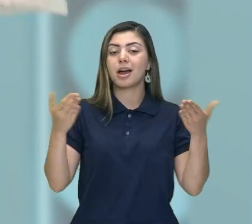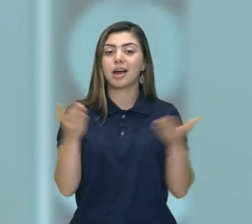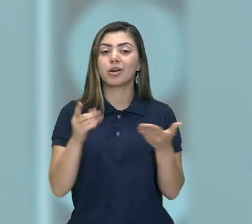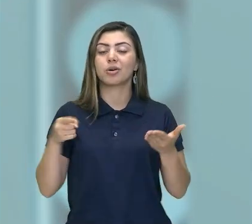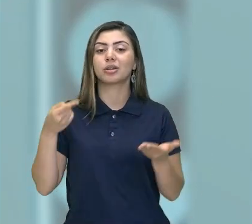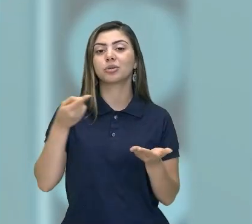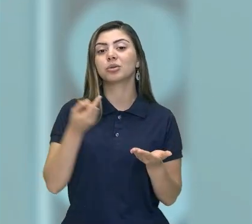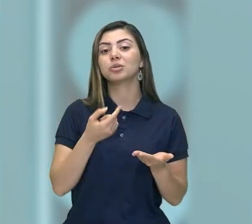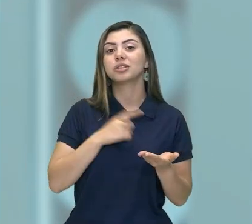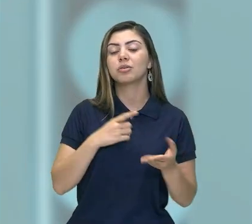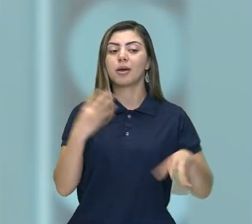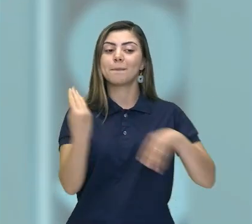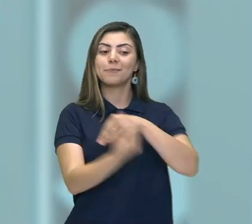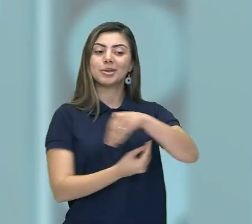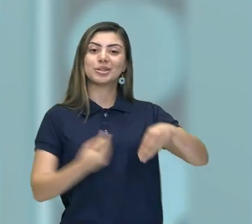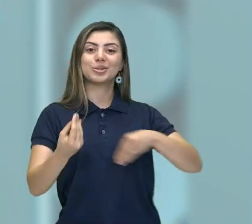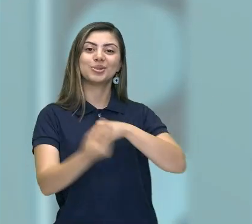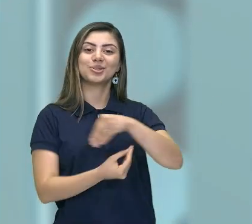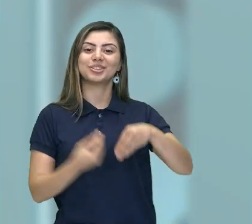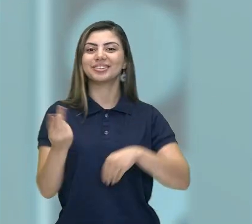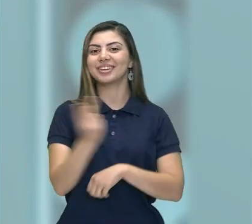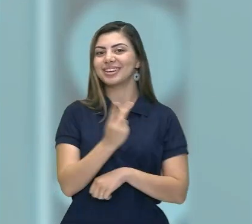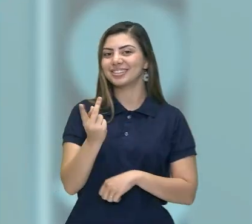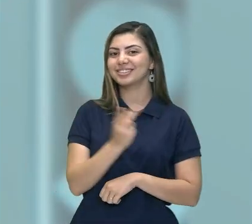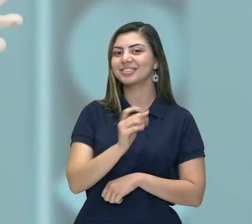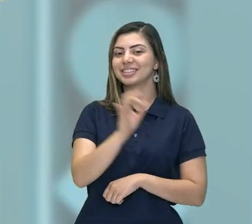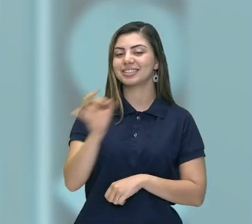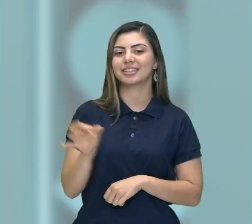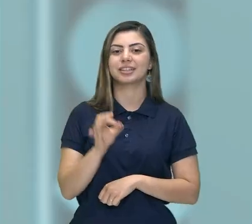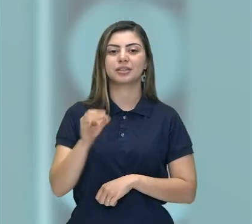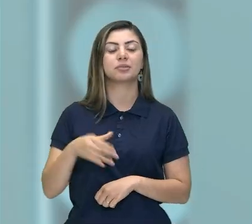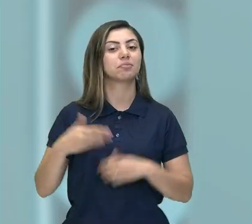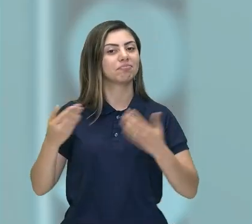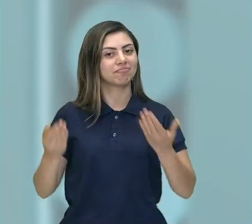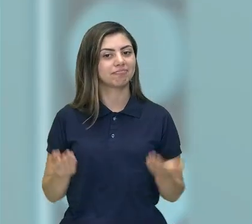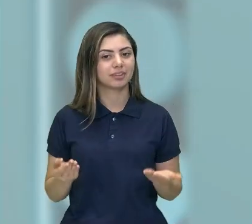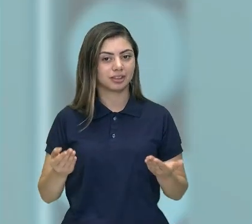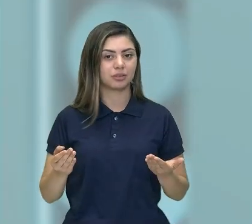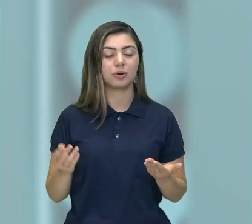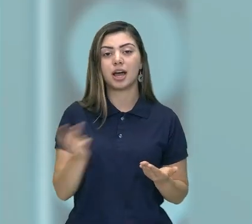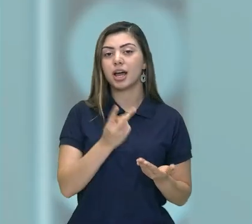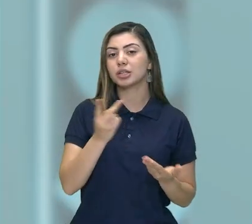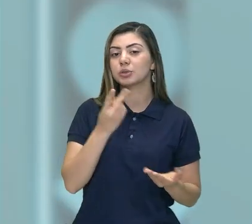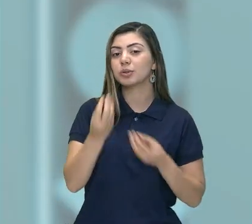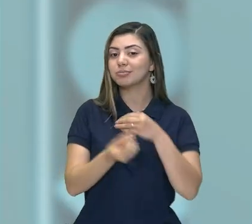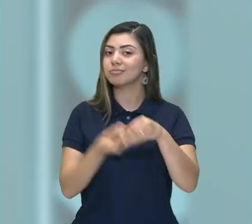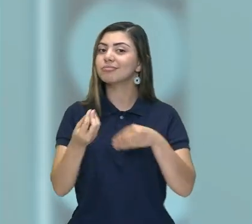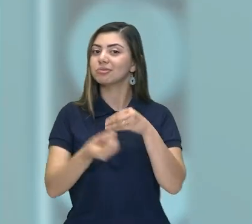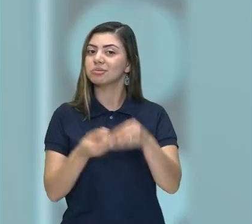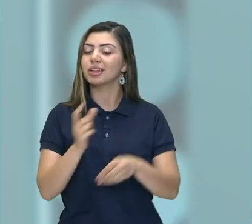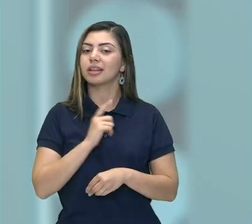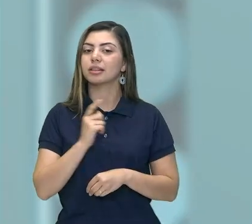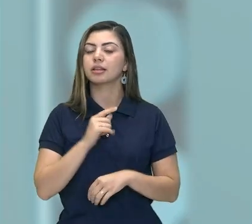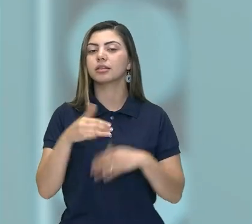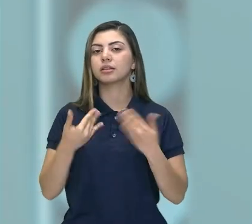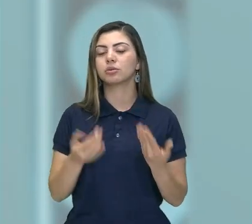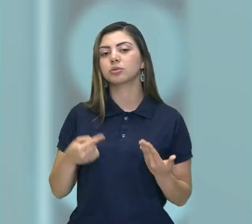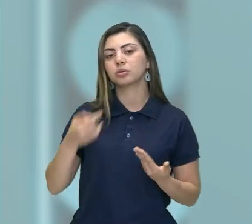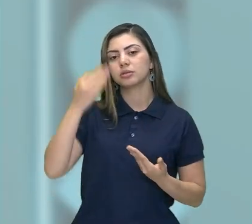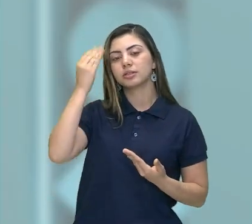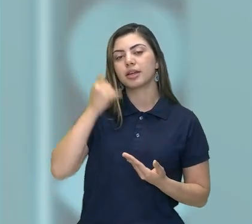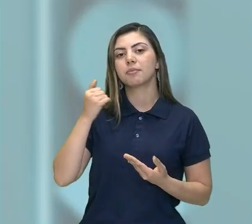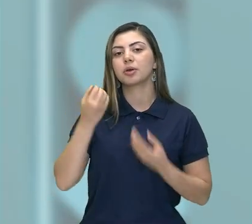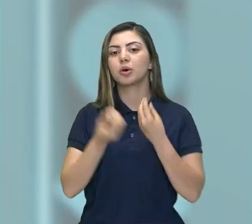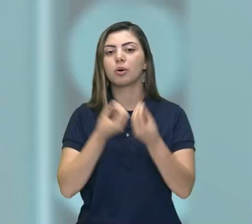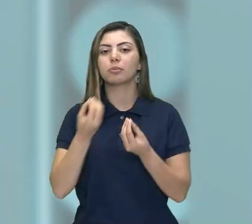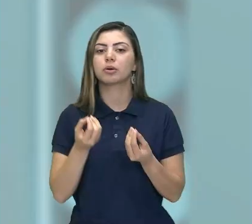ter as duas convergindo para o mesmo ângulo, inclusive ambas vão se misturar. Então, quando a gente fala que as duas caminham